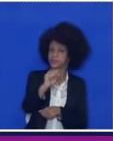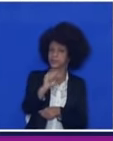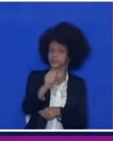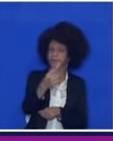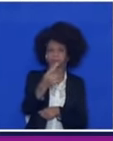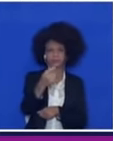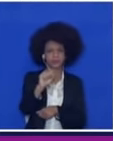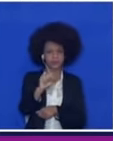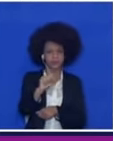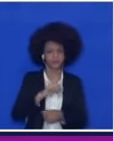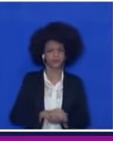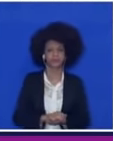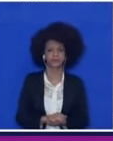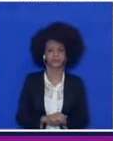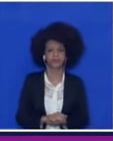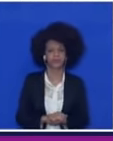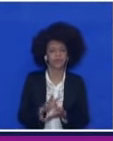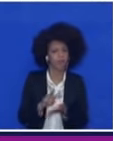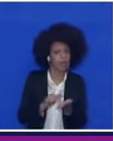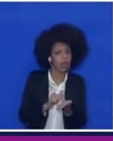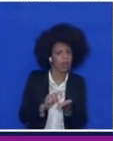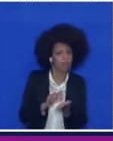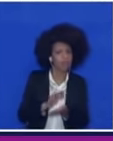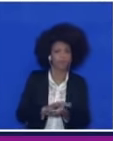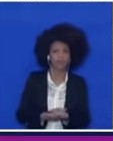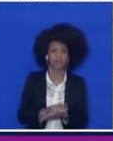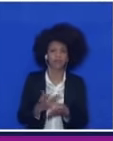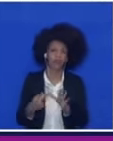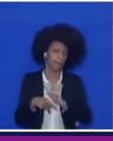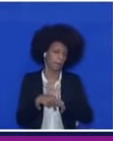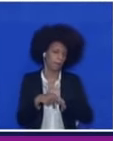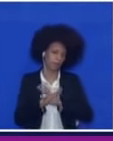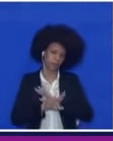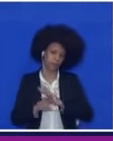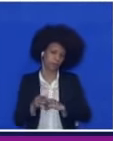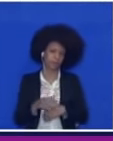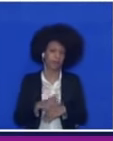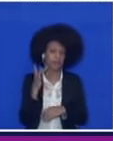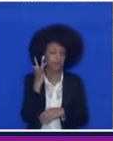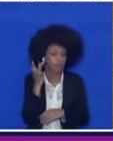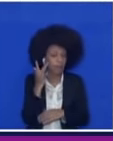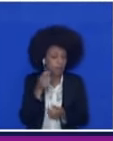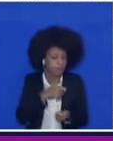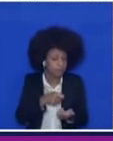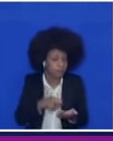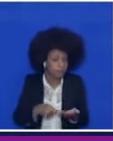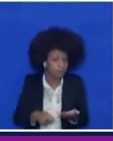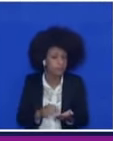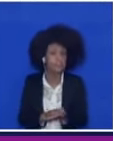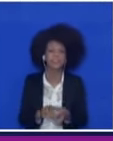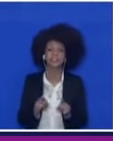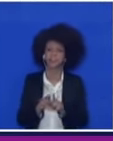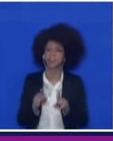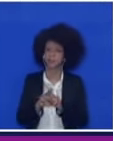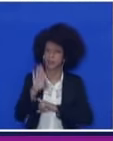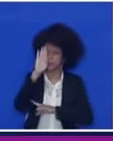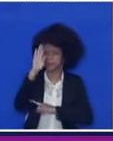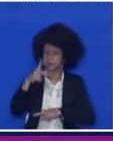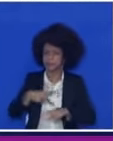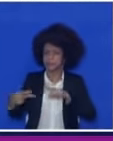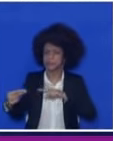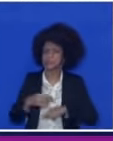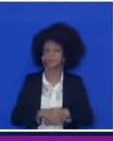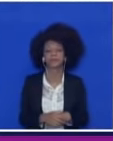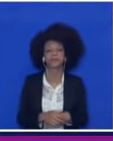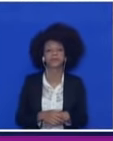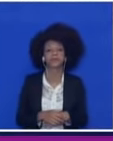bola 18. A Loto Fácil é como o próprio nome diz, fácil de apostar e principalmente de ganhar. Mais